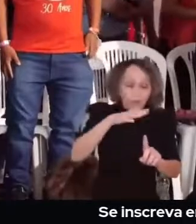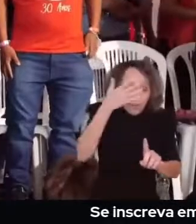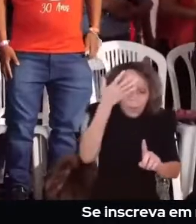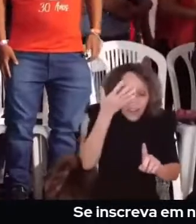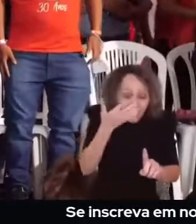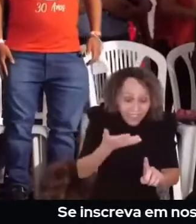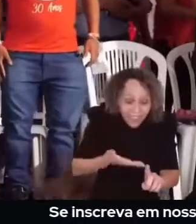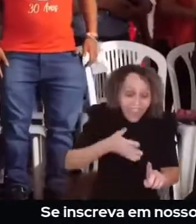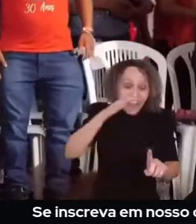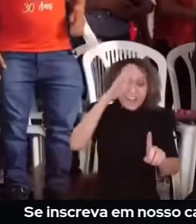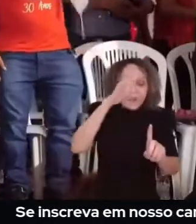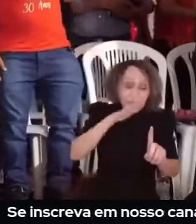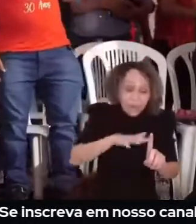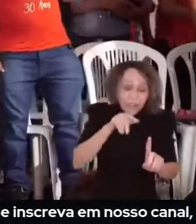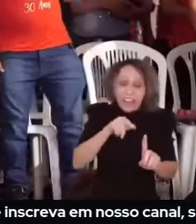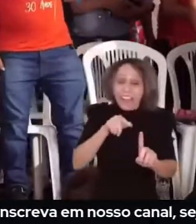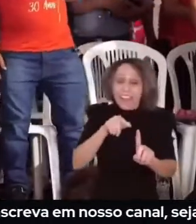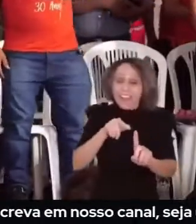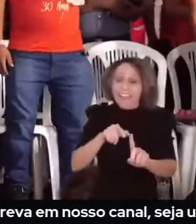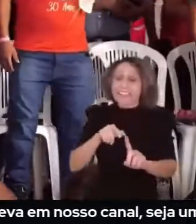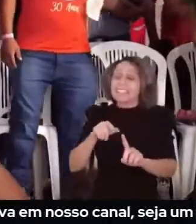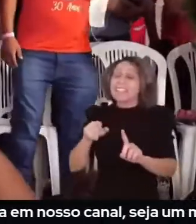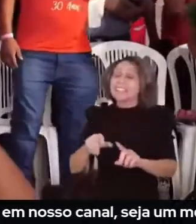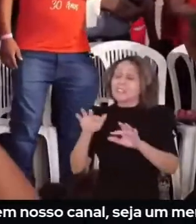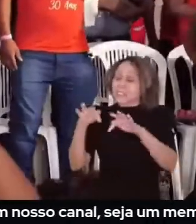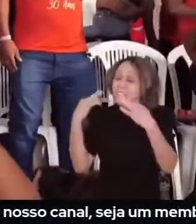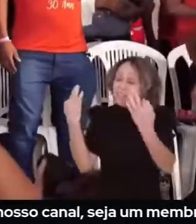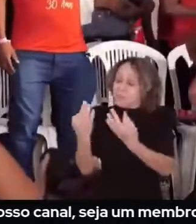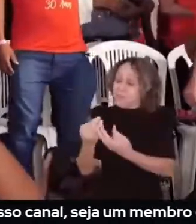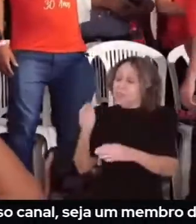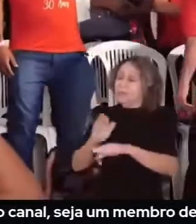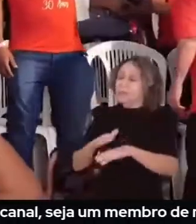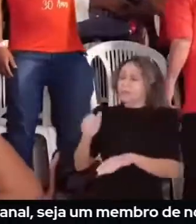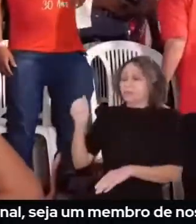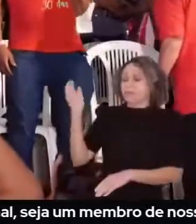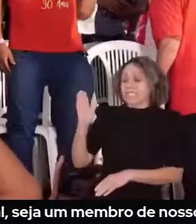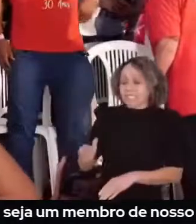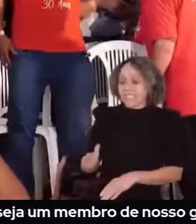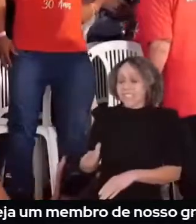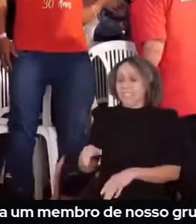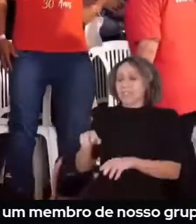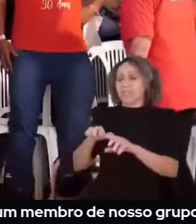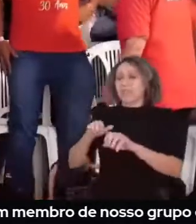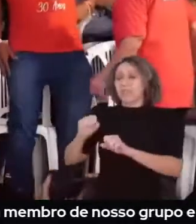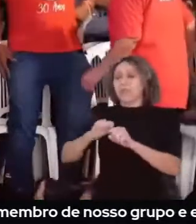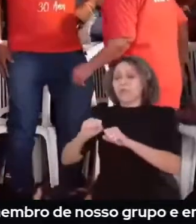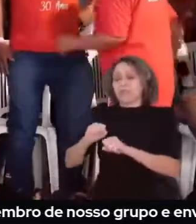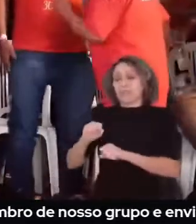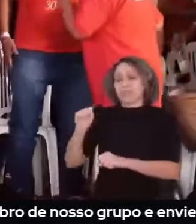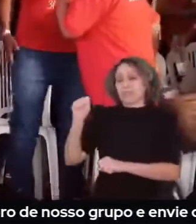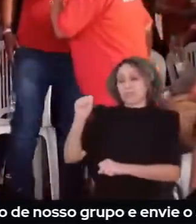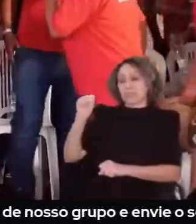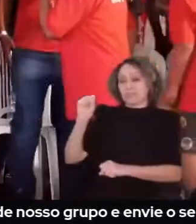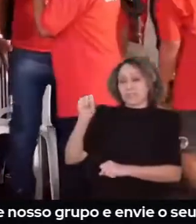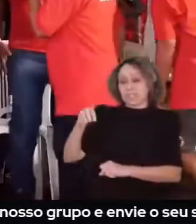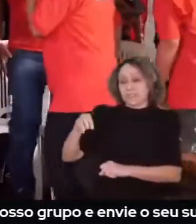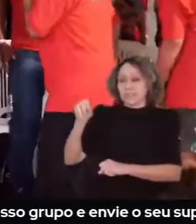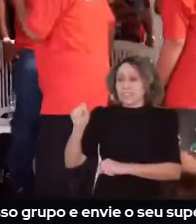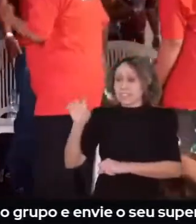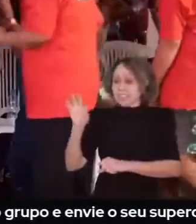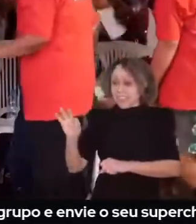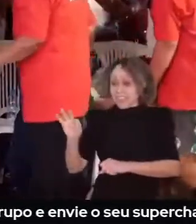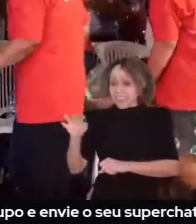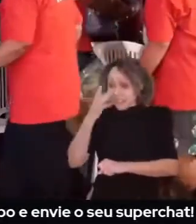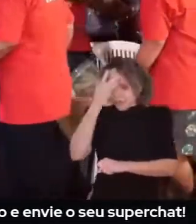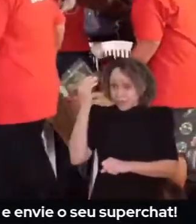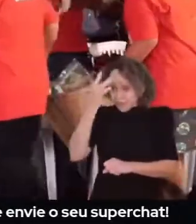famílias brasileiras aqui, para os nossos queridos amigos que estão hoje visitando a nossa casa. Está aqui os produtos da nossa luta,